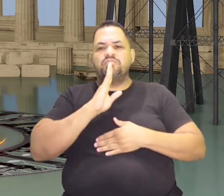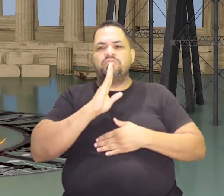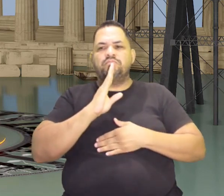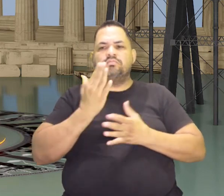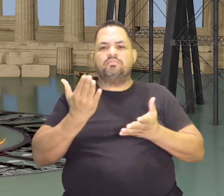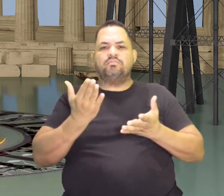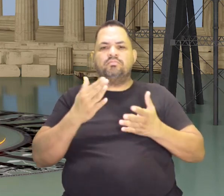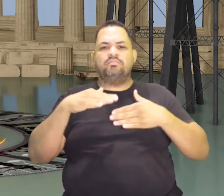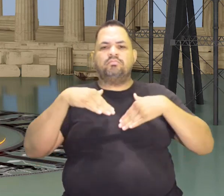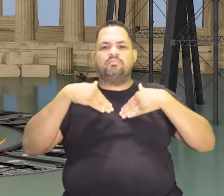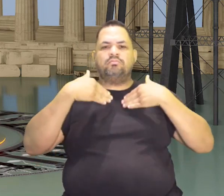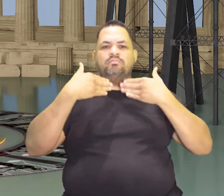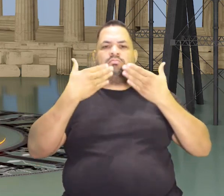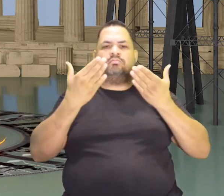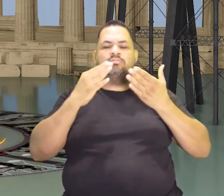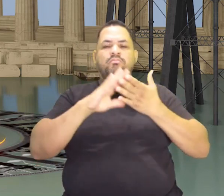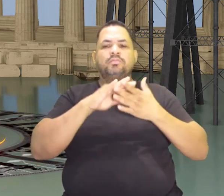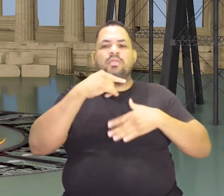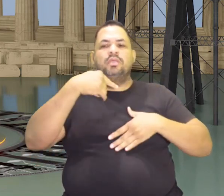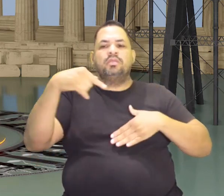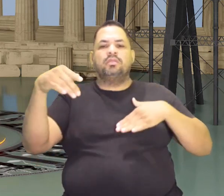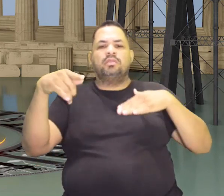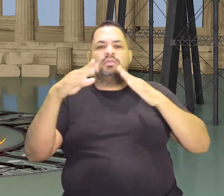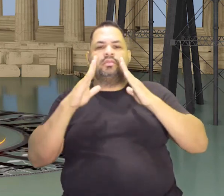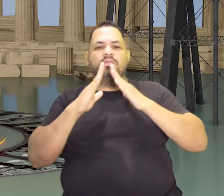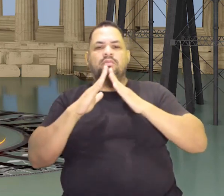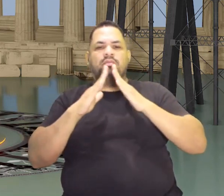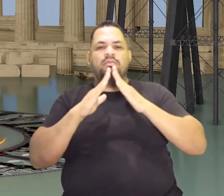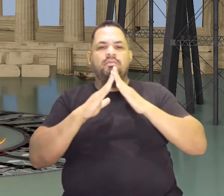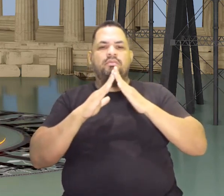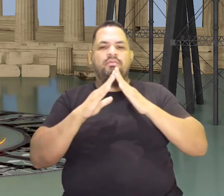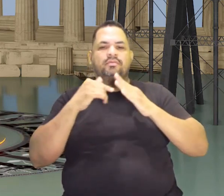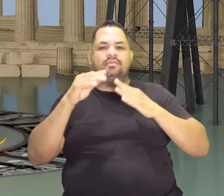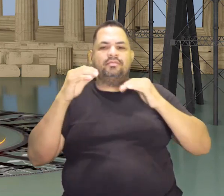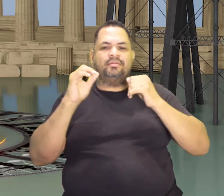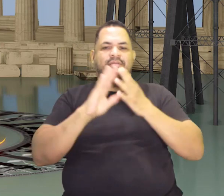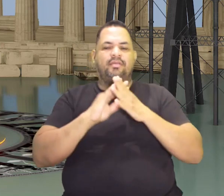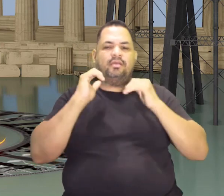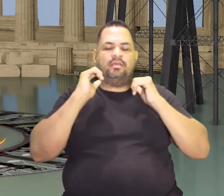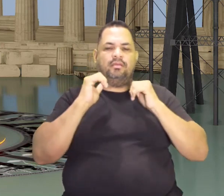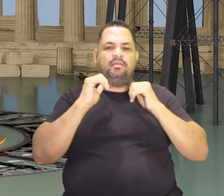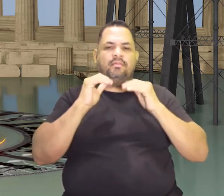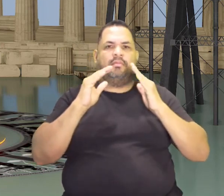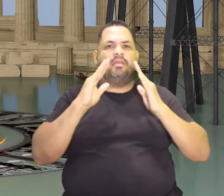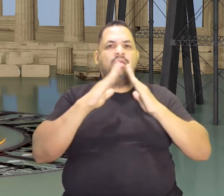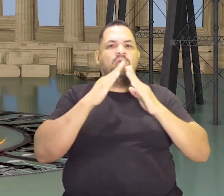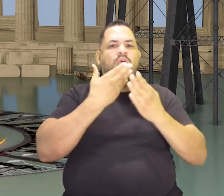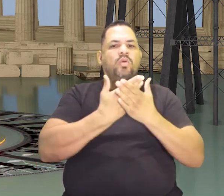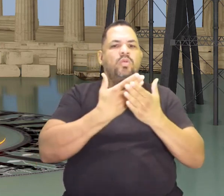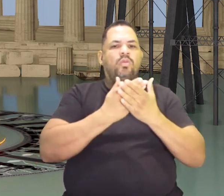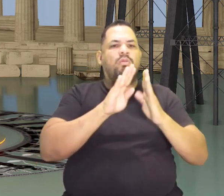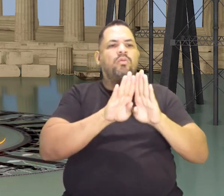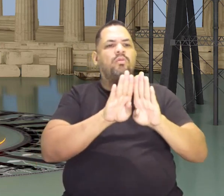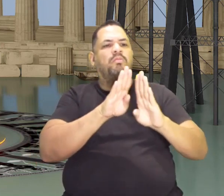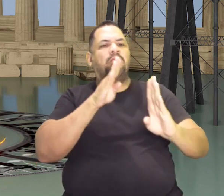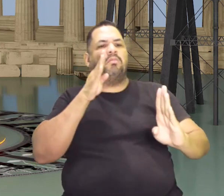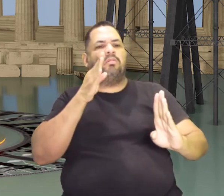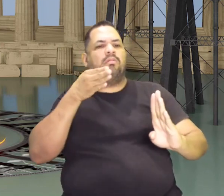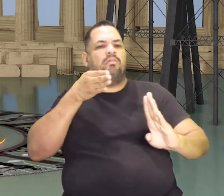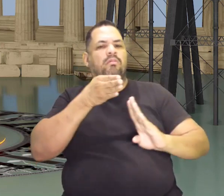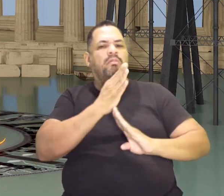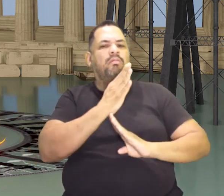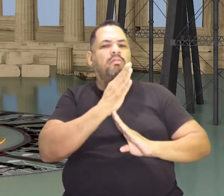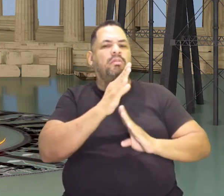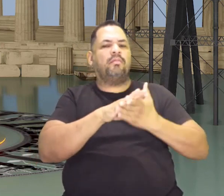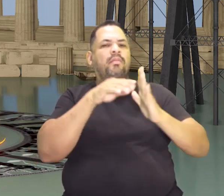certo? Quando você sai de casa, tá ali, ó, sai de casa eu vou para a escola. Aí chega lá na porta da escola, lá no portão, e diz,